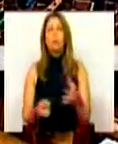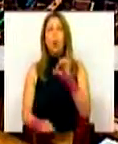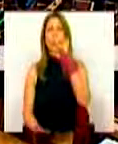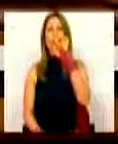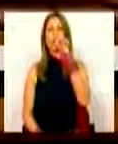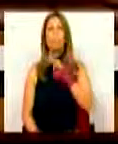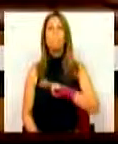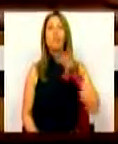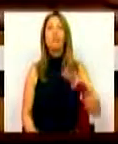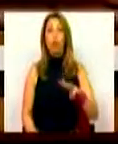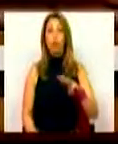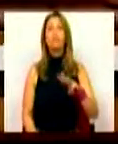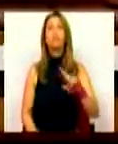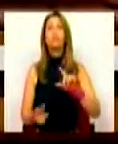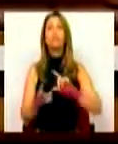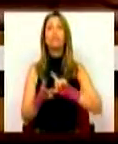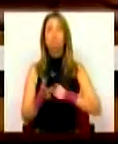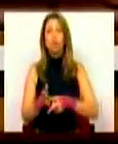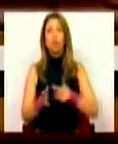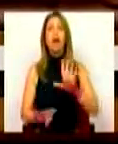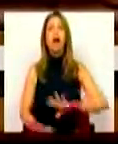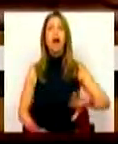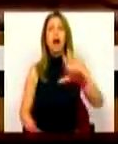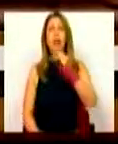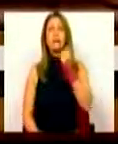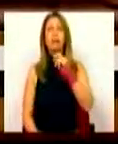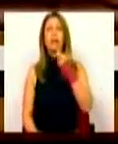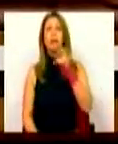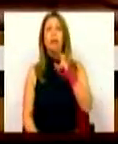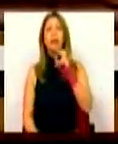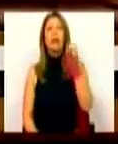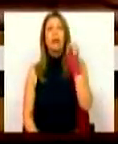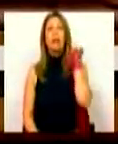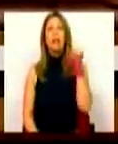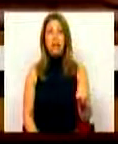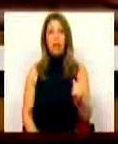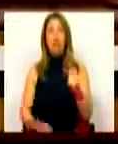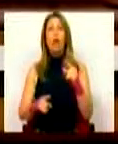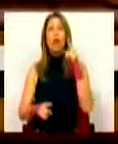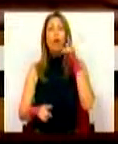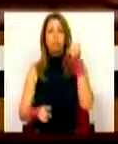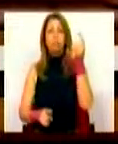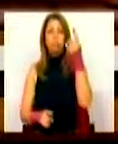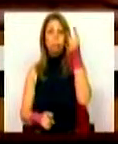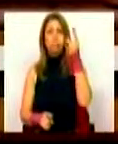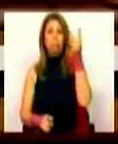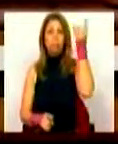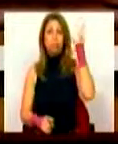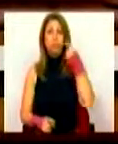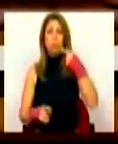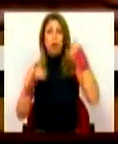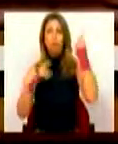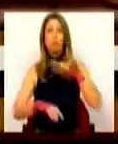milhões em projetos na área do cibercrime, da pornografia infantil, do crime económico